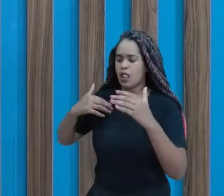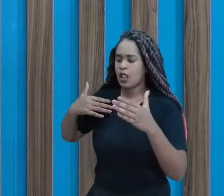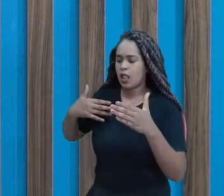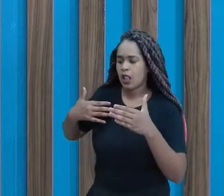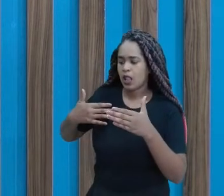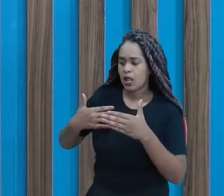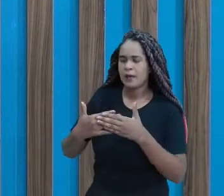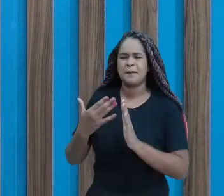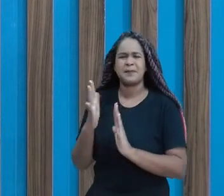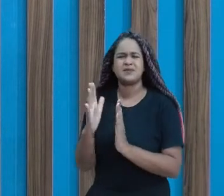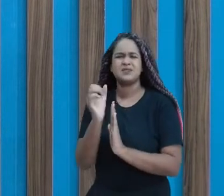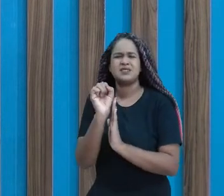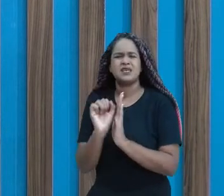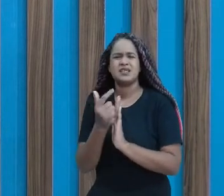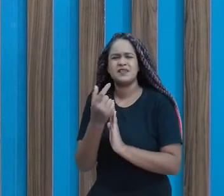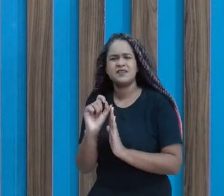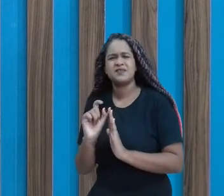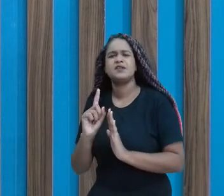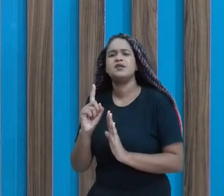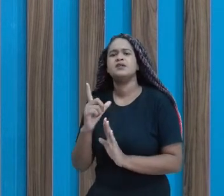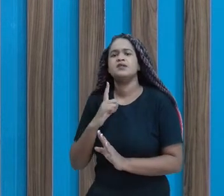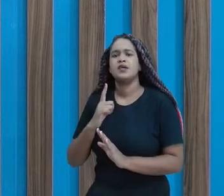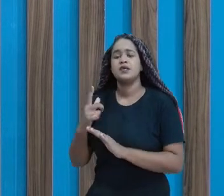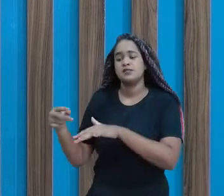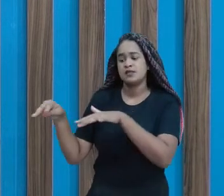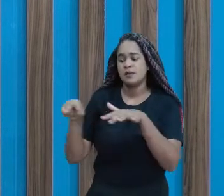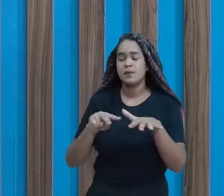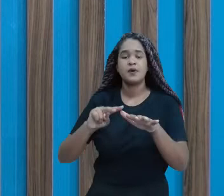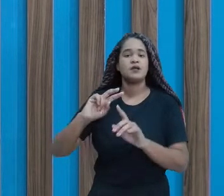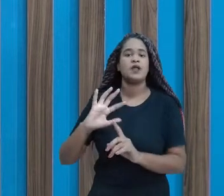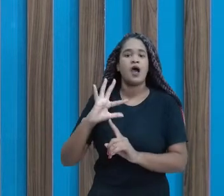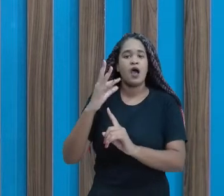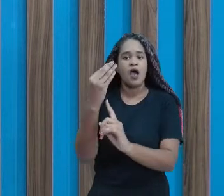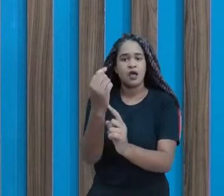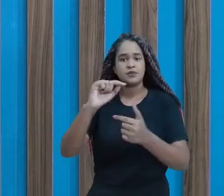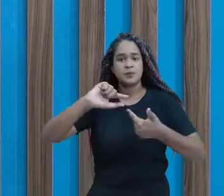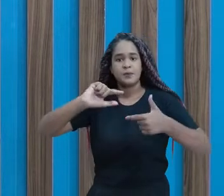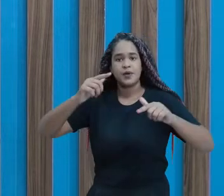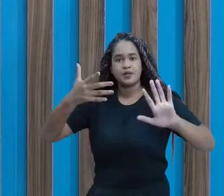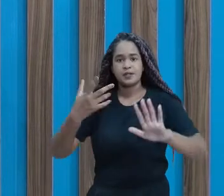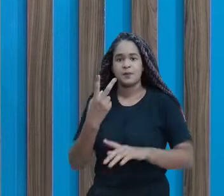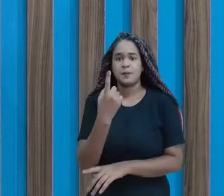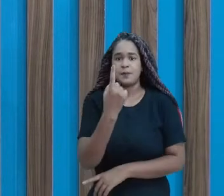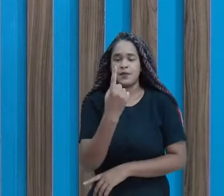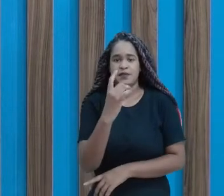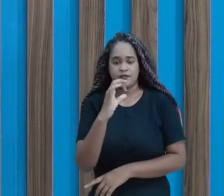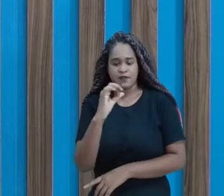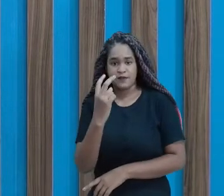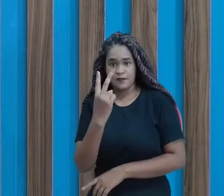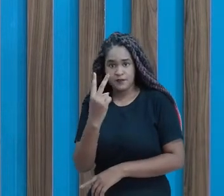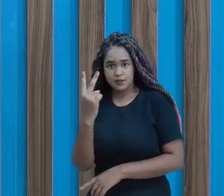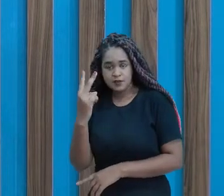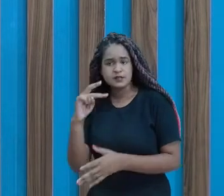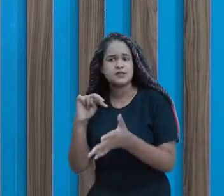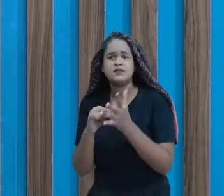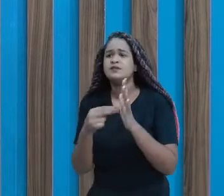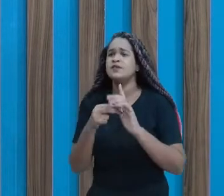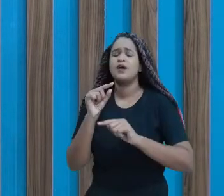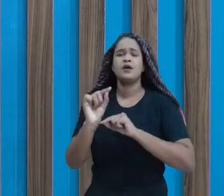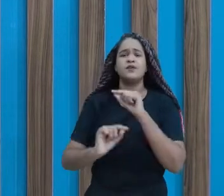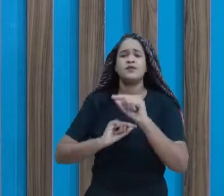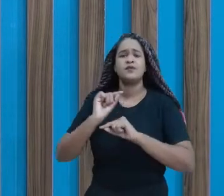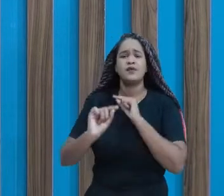quando a gente chega na década de 20, nós vamos ter a Semana de Arte Moderna de 1922. Então, o que significava esse movimento